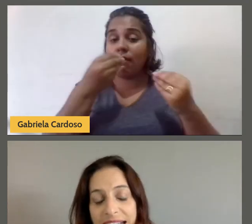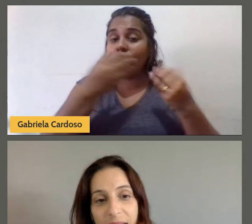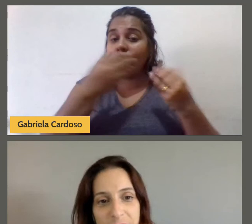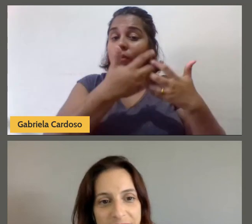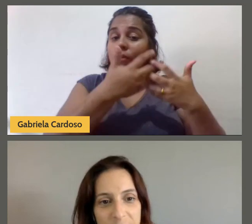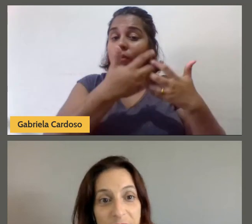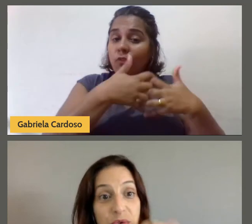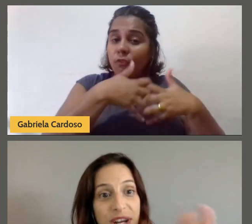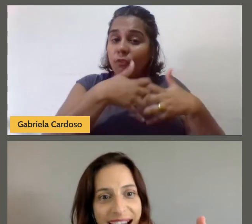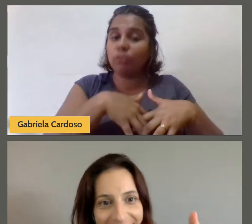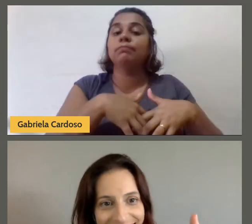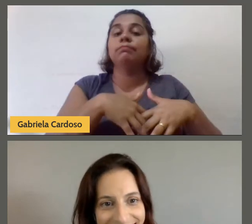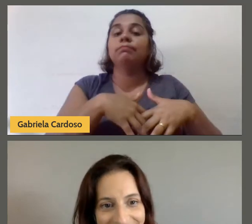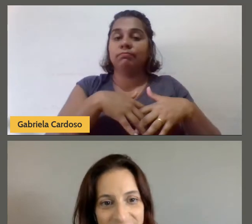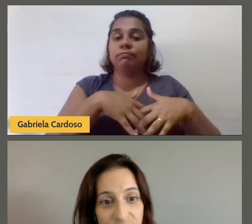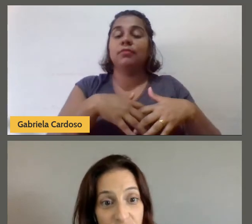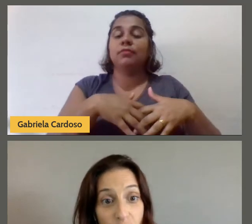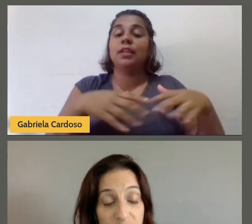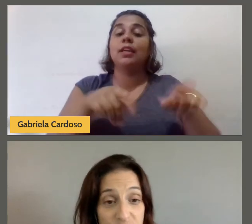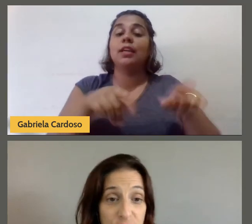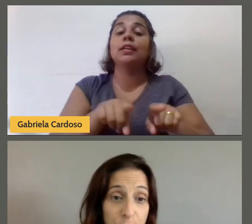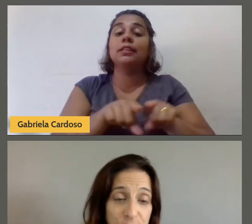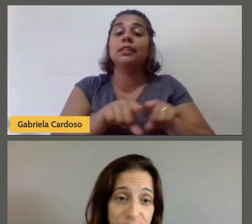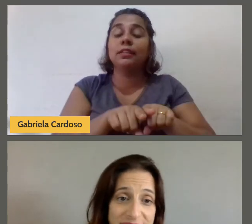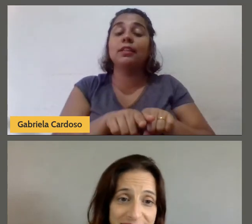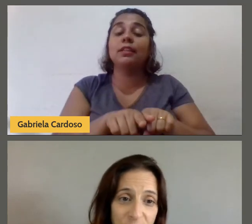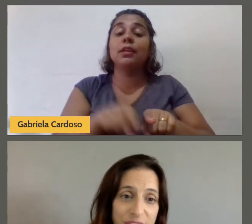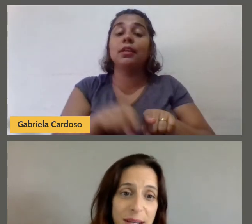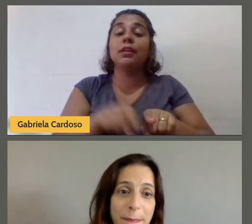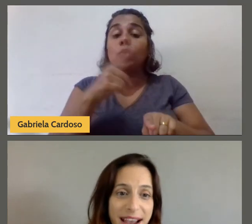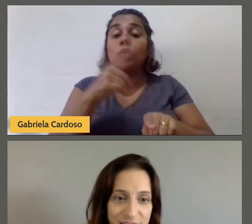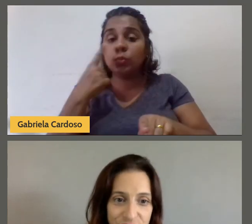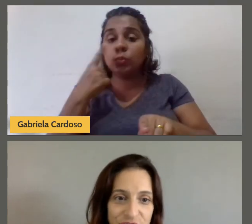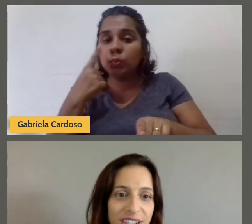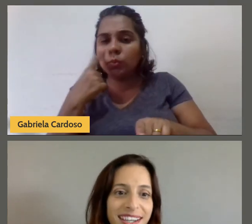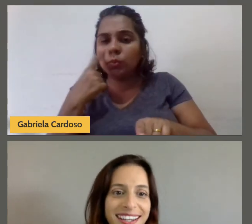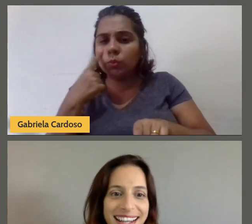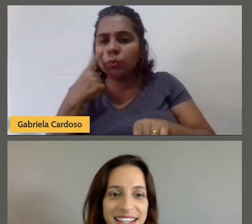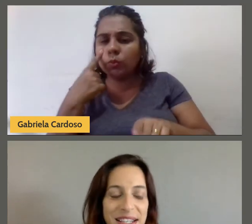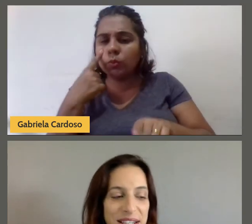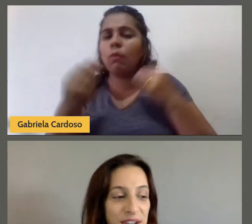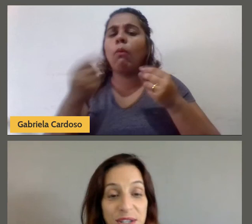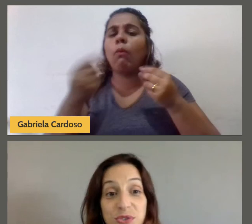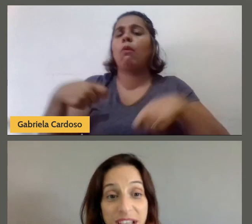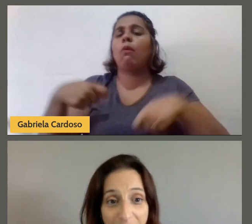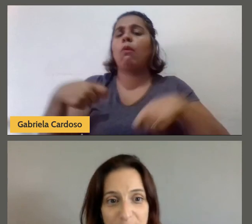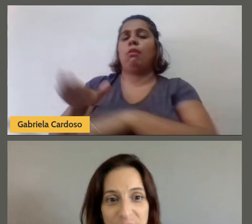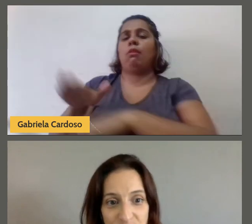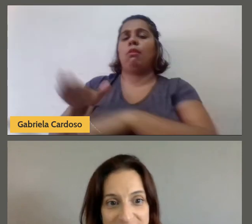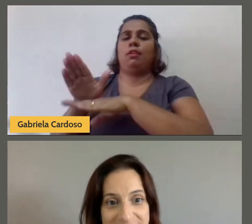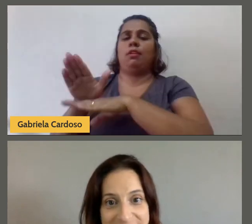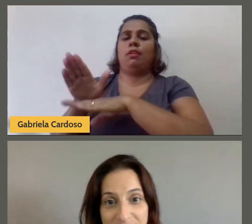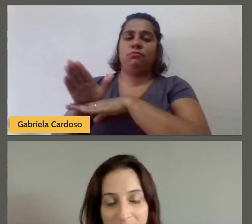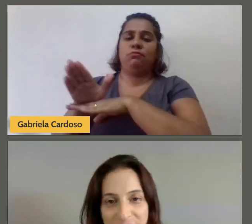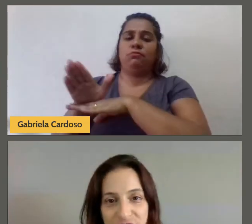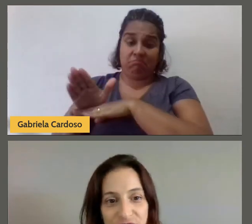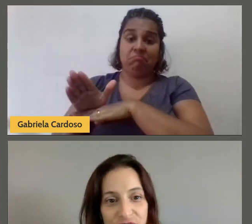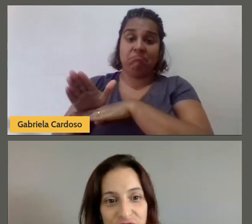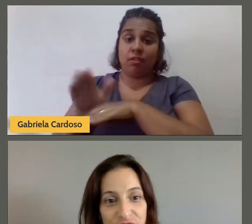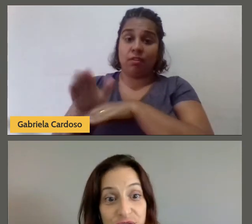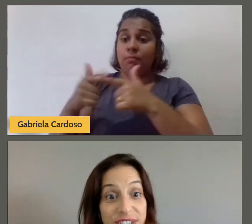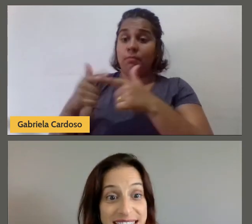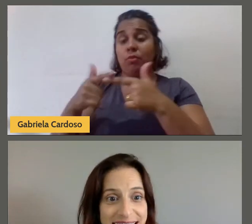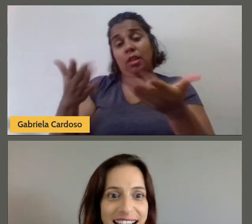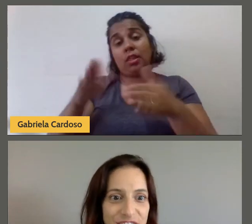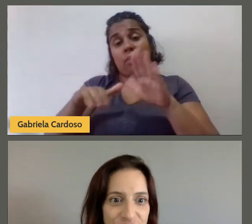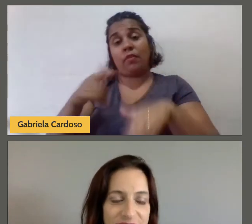gente também mergulhar, né, e ver como que a gente pode fazer a nossa parte, né, que nos cabe em todas essas temáticas